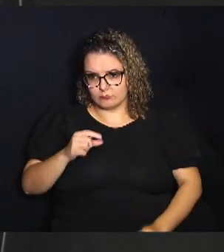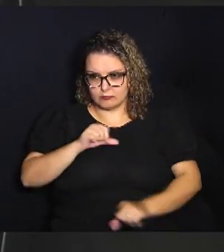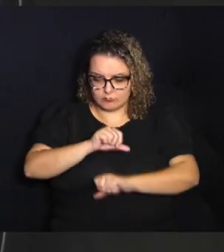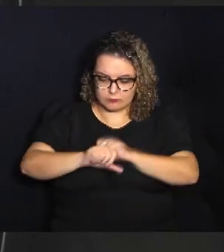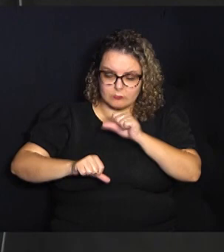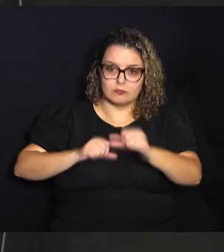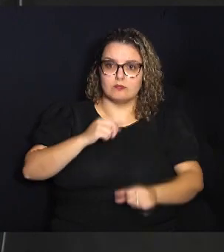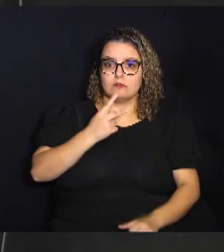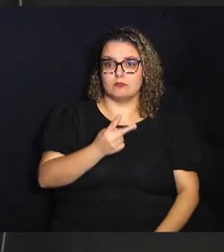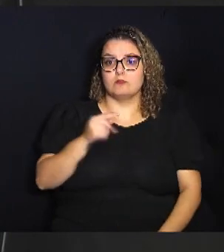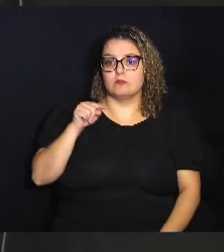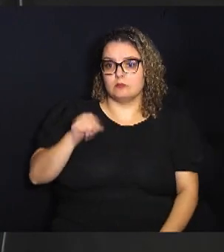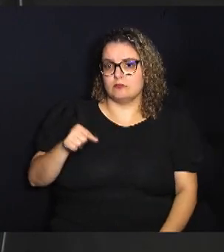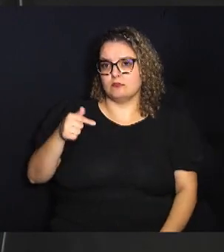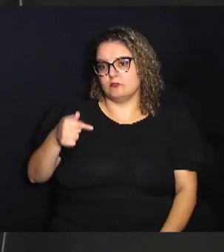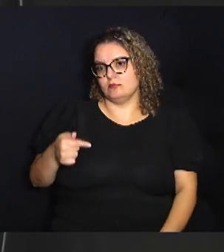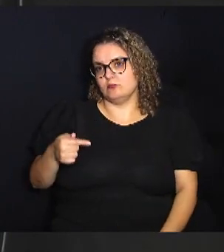para